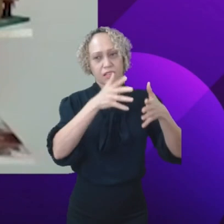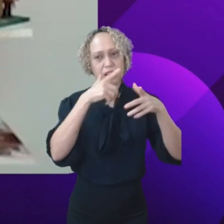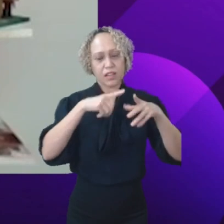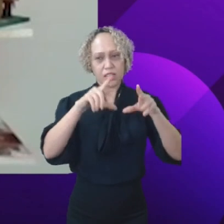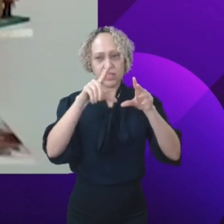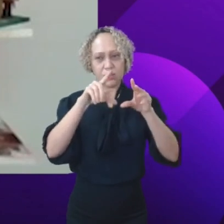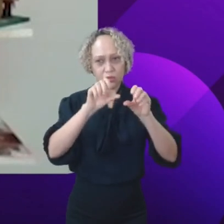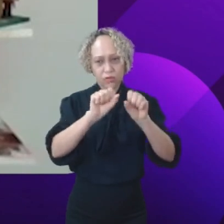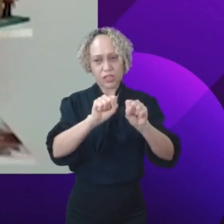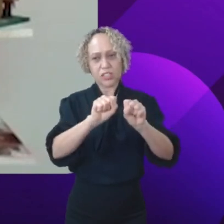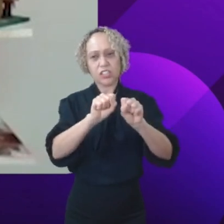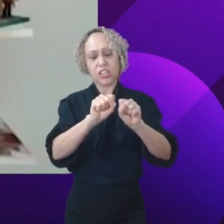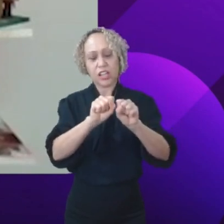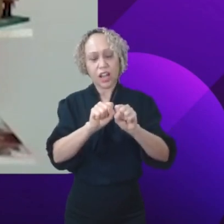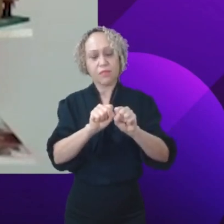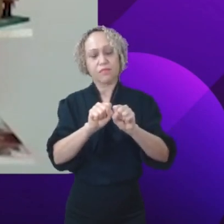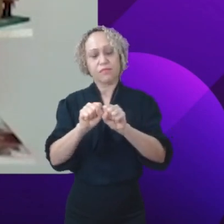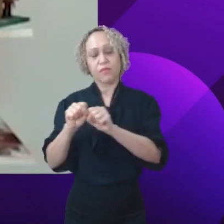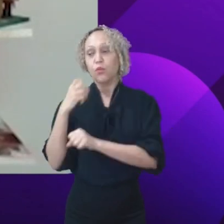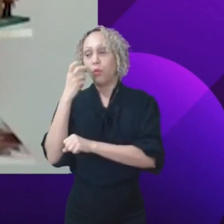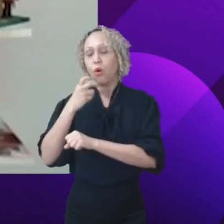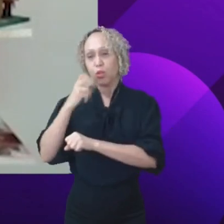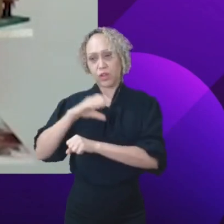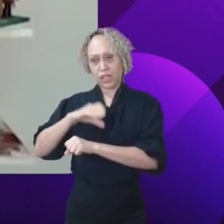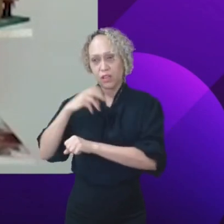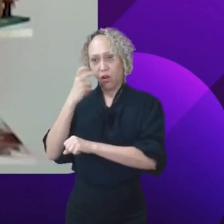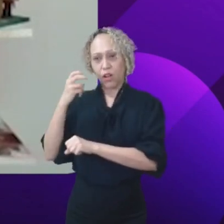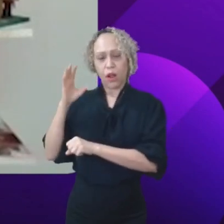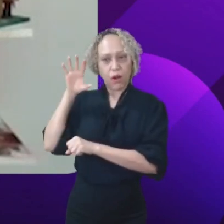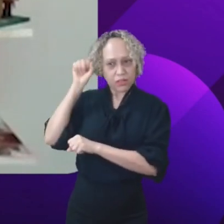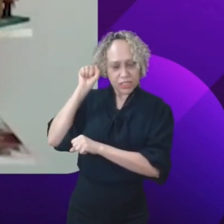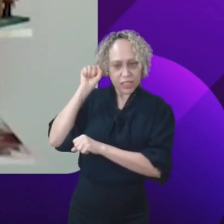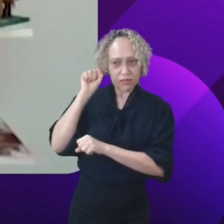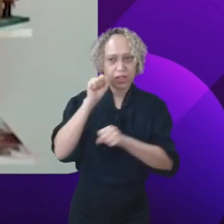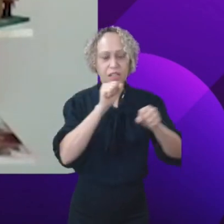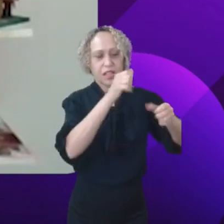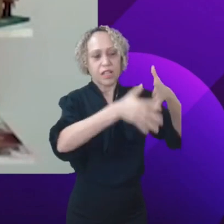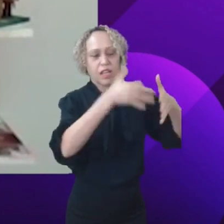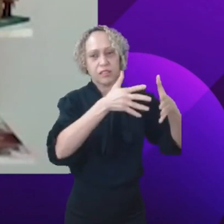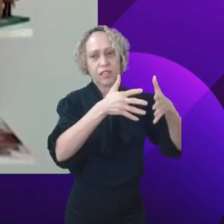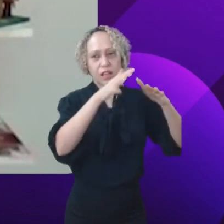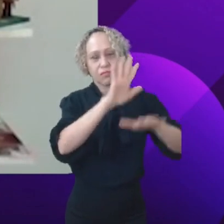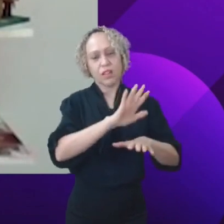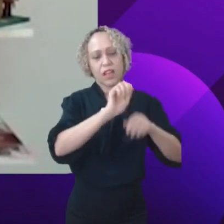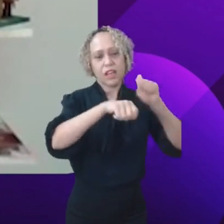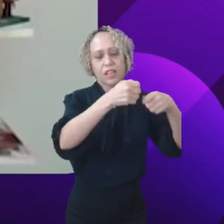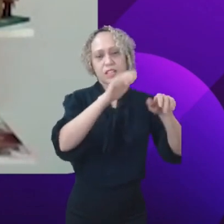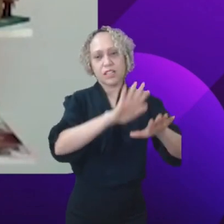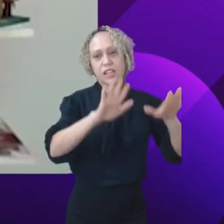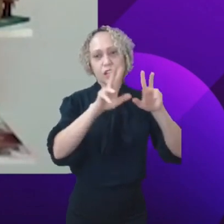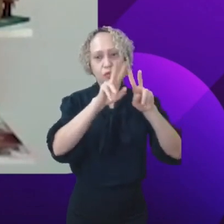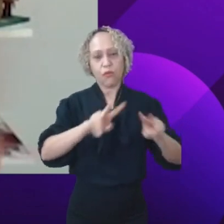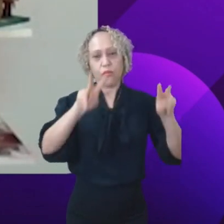língua portuguesa é uma língua oral auditiva e a modalidade da língua de sinais, ela é gesto visual. Né?